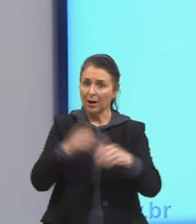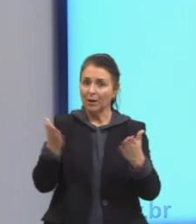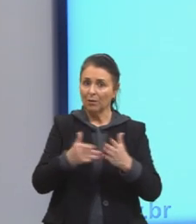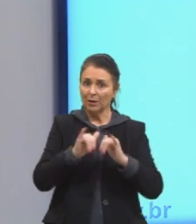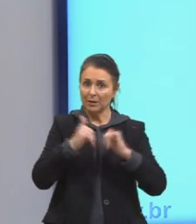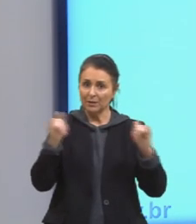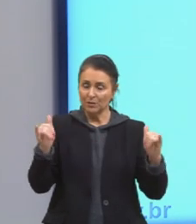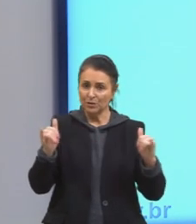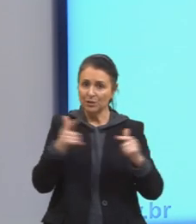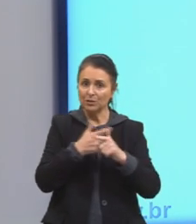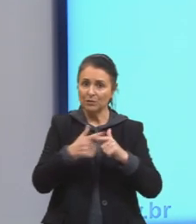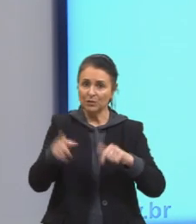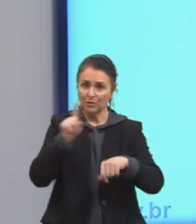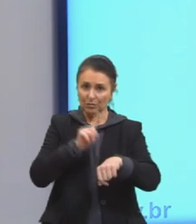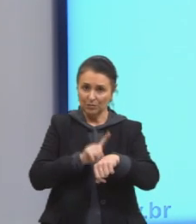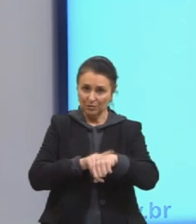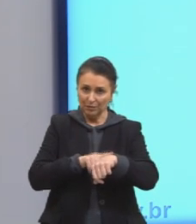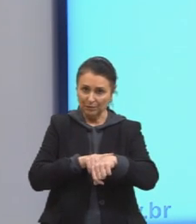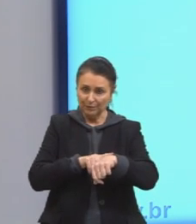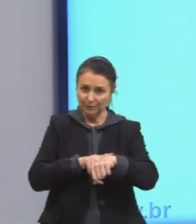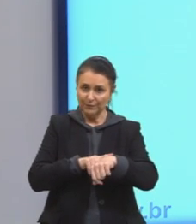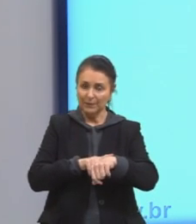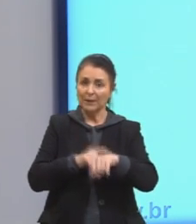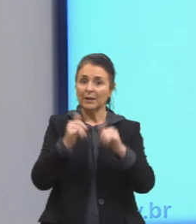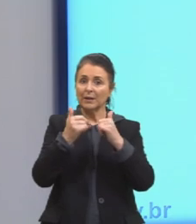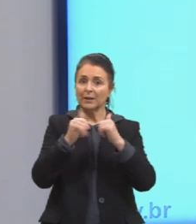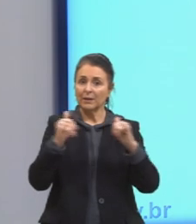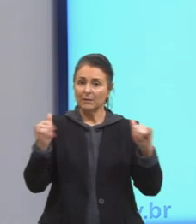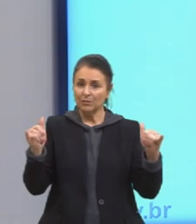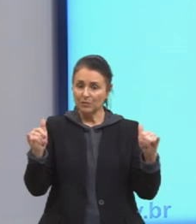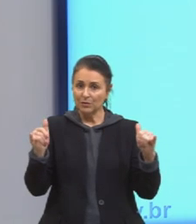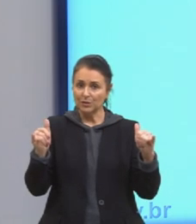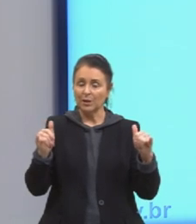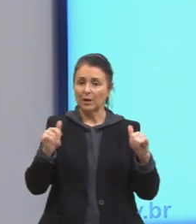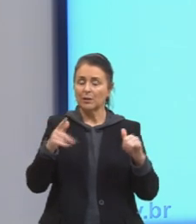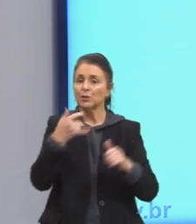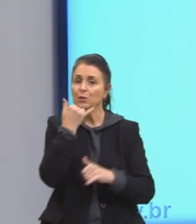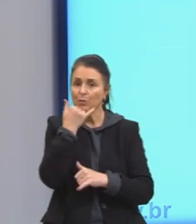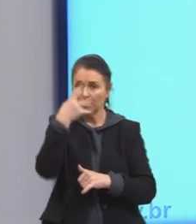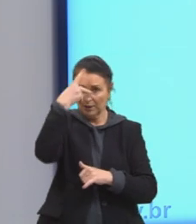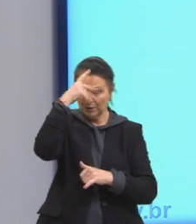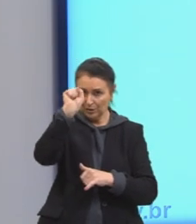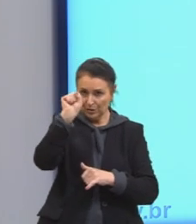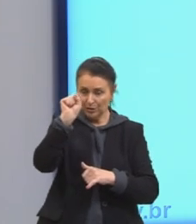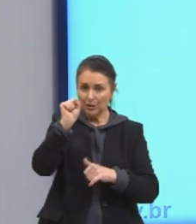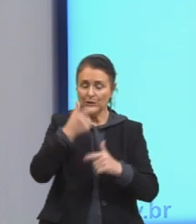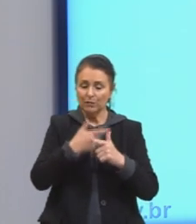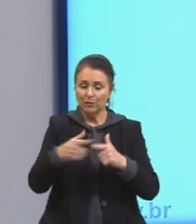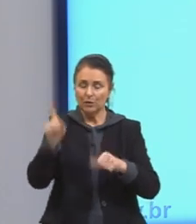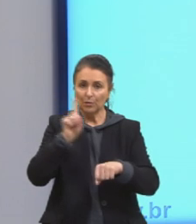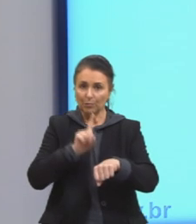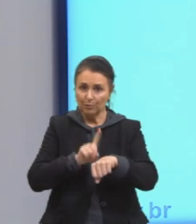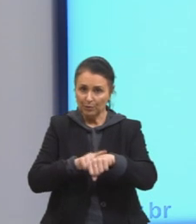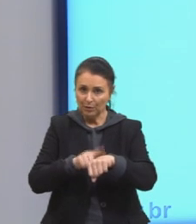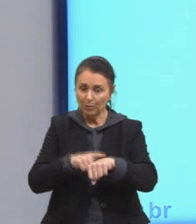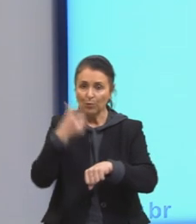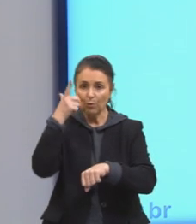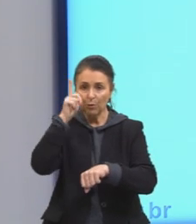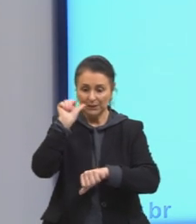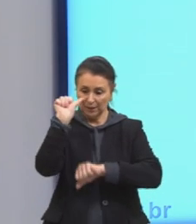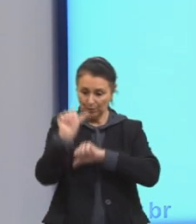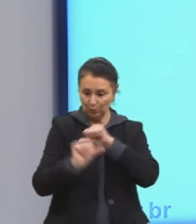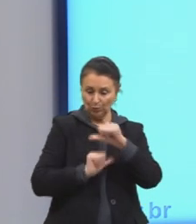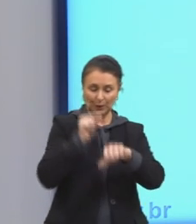pelo tempo Tá certo então energia e potência igual a energia dividido pelo tempo a gente consegue